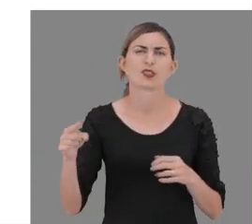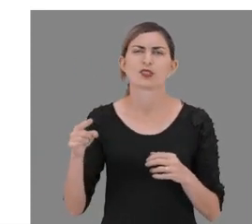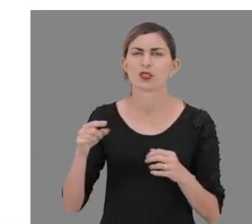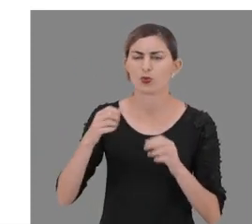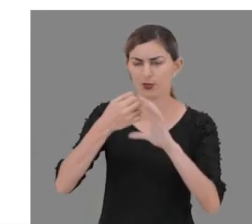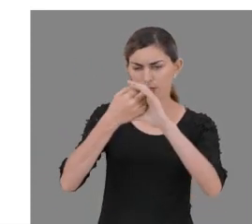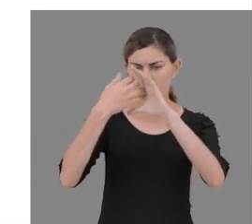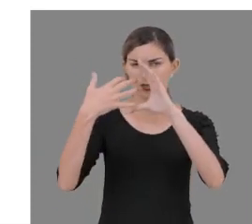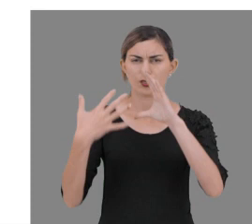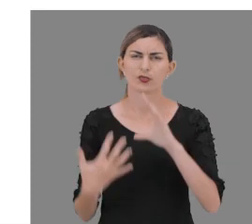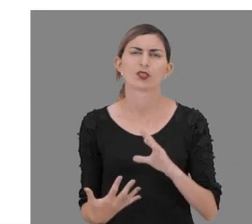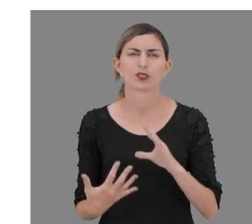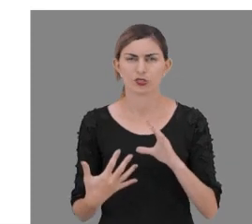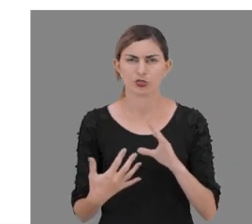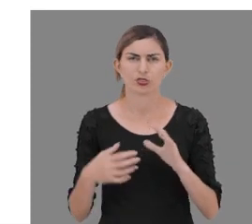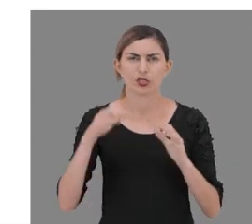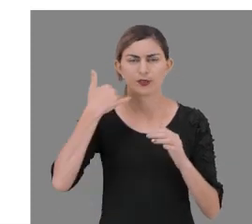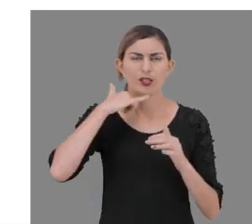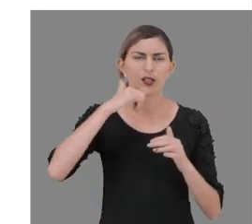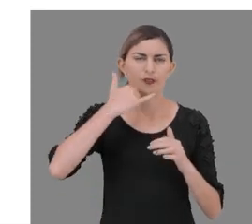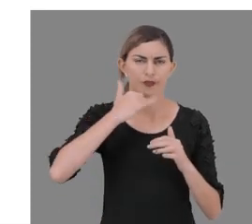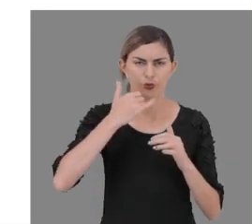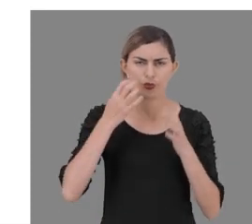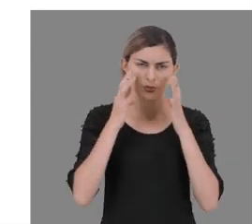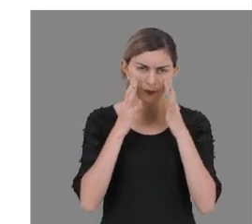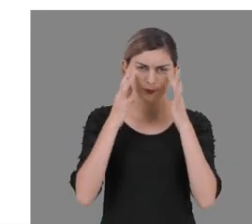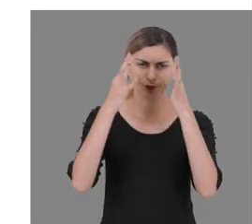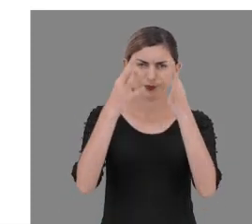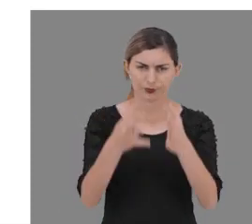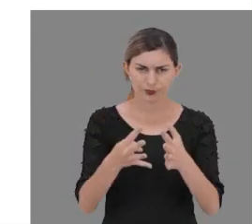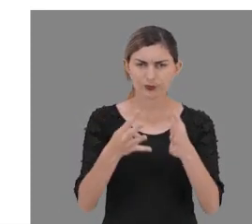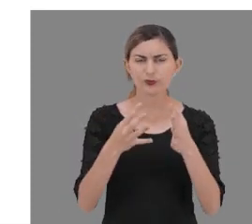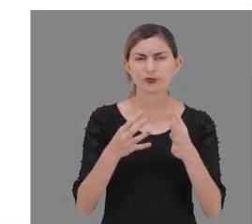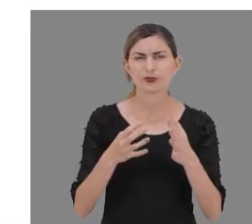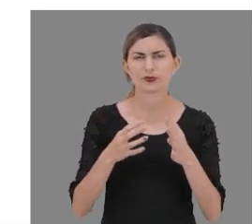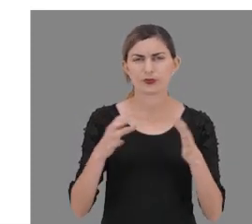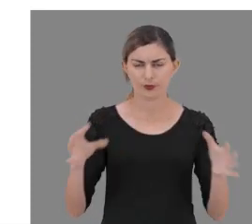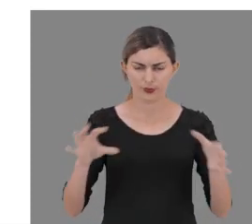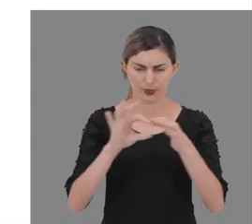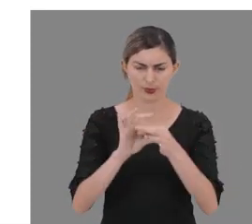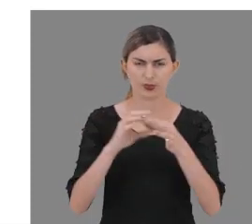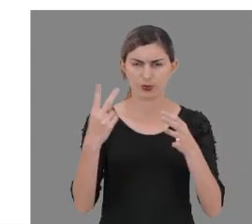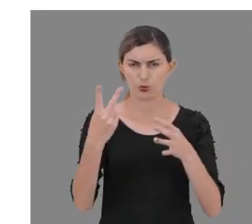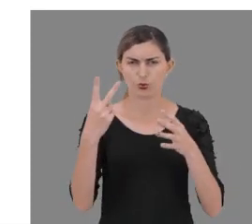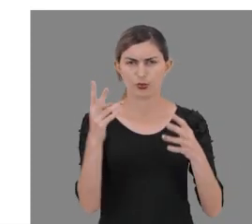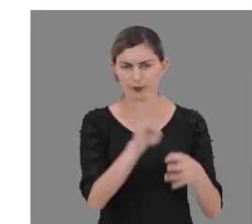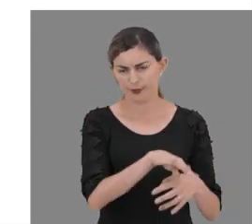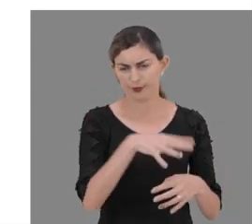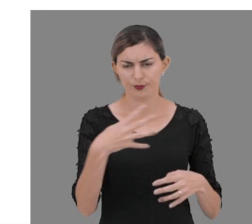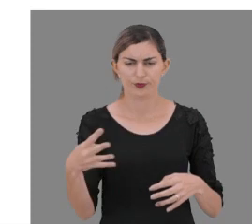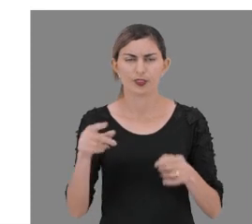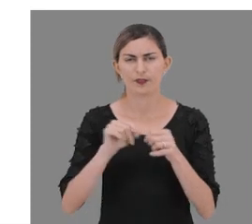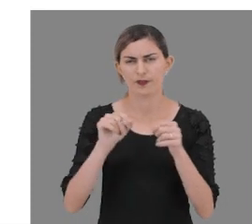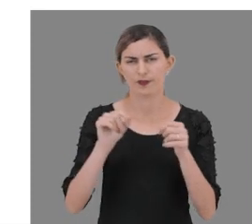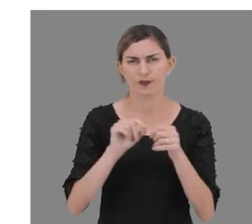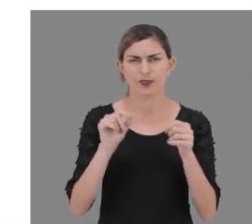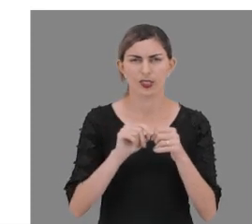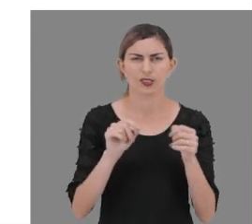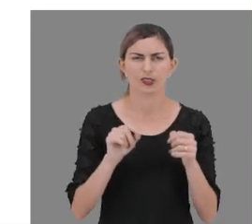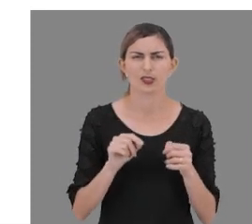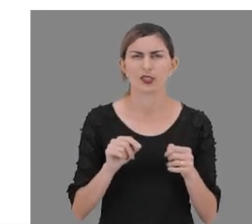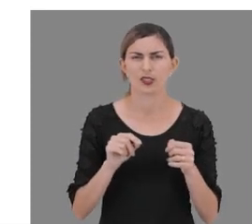que são as características do telefone. Observe aí que a ligação entre essas duas tabelas